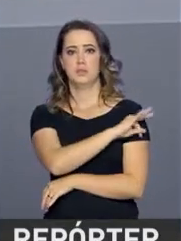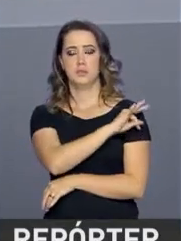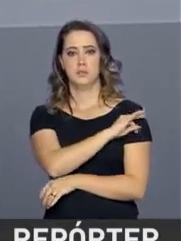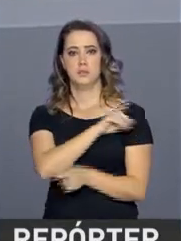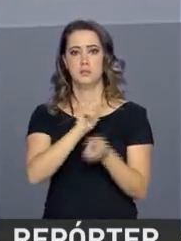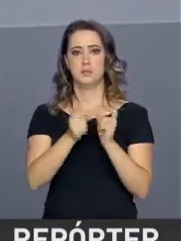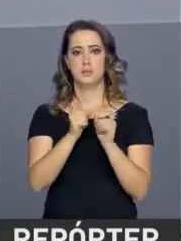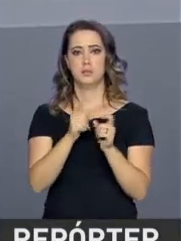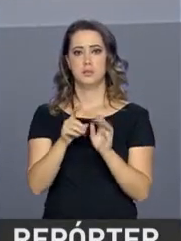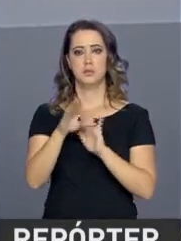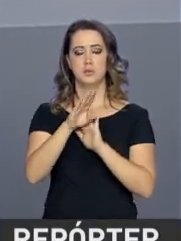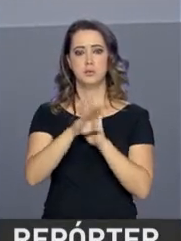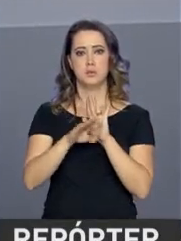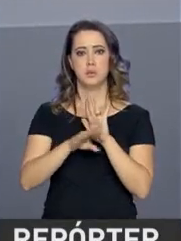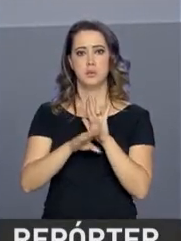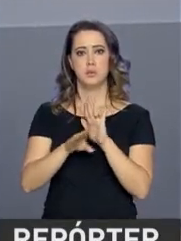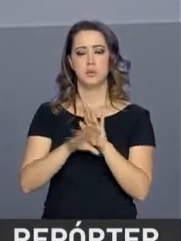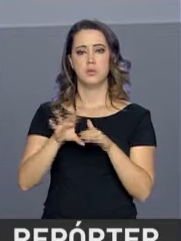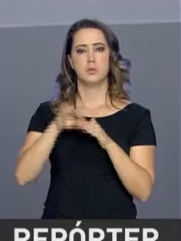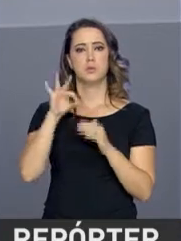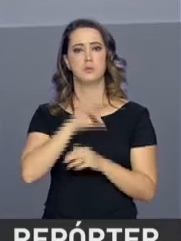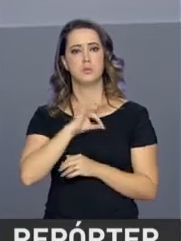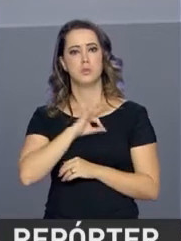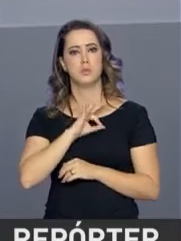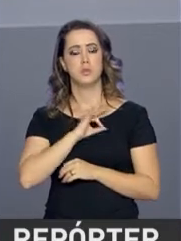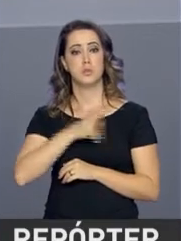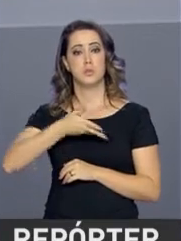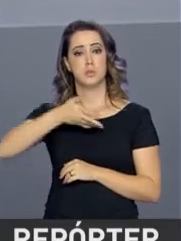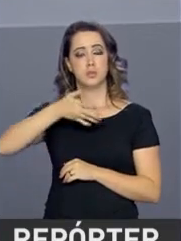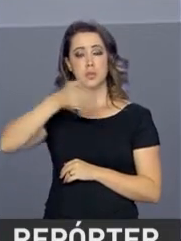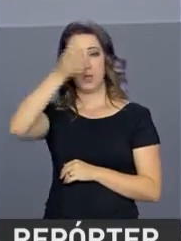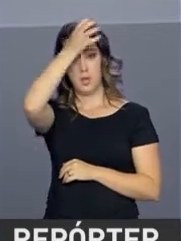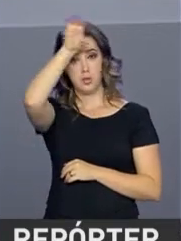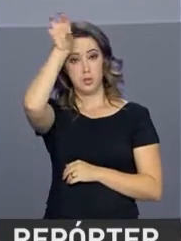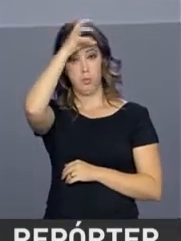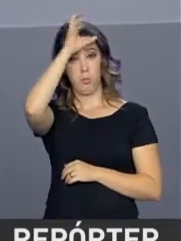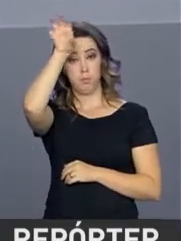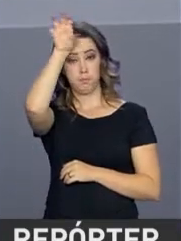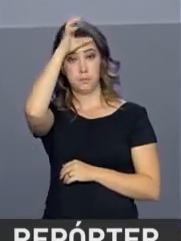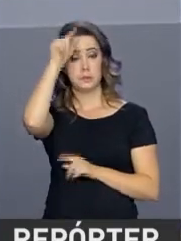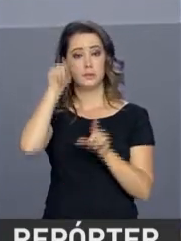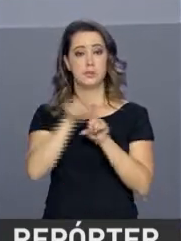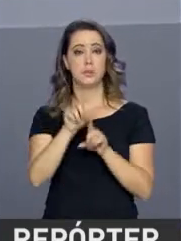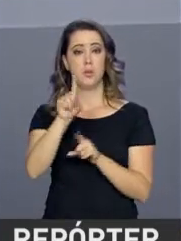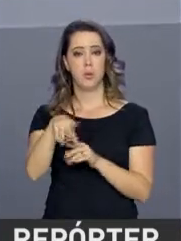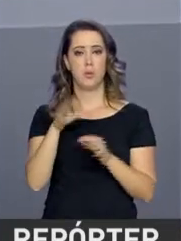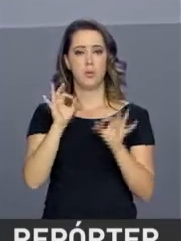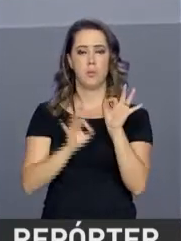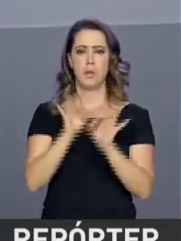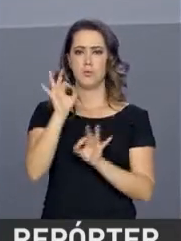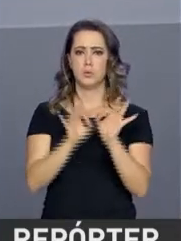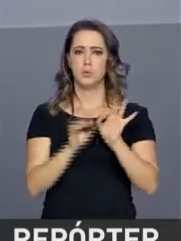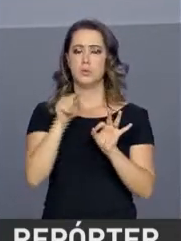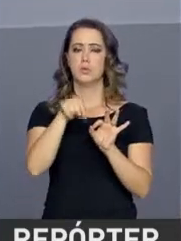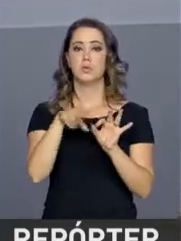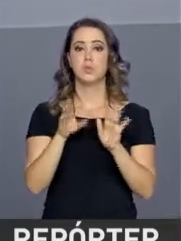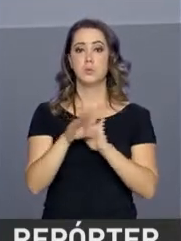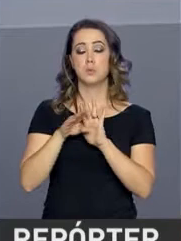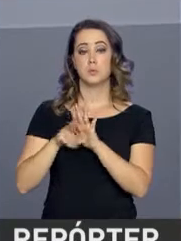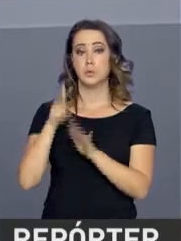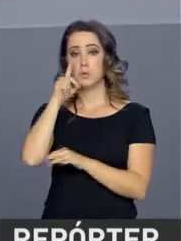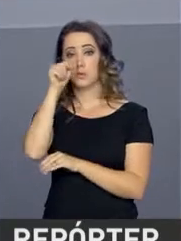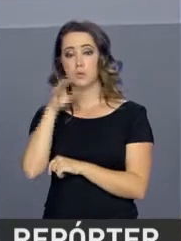do plano de carreira de policiais e bombeiros militares isso é parte do plano nacional de apoio fortalecimento